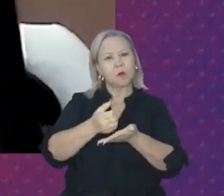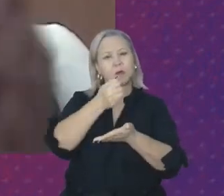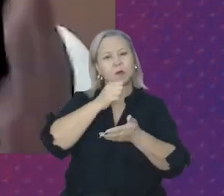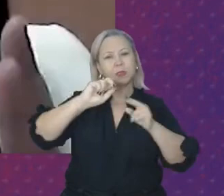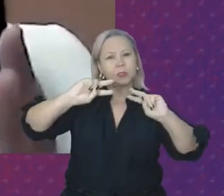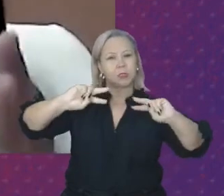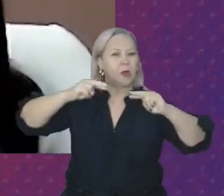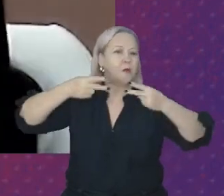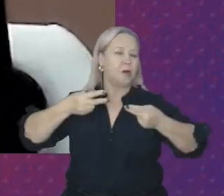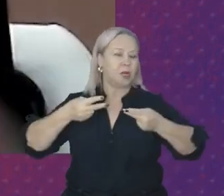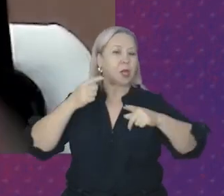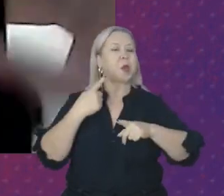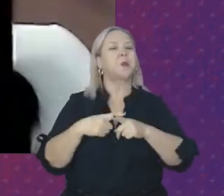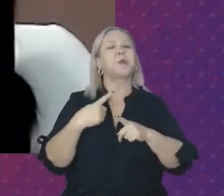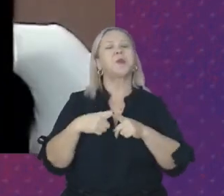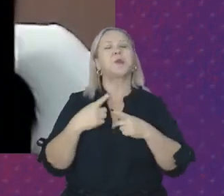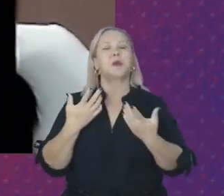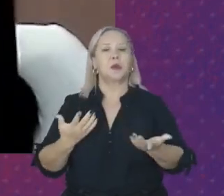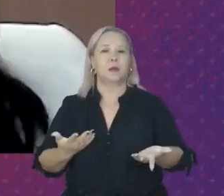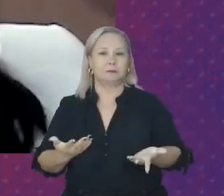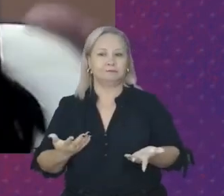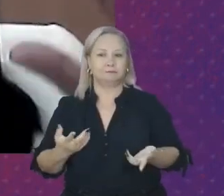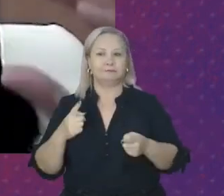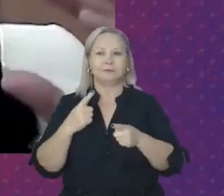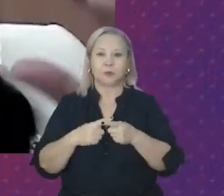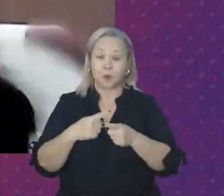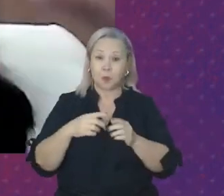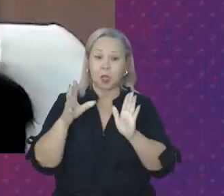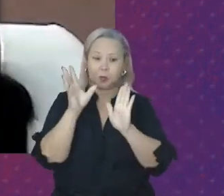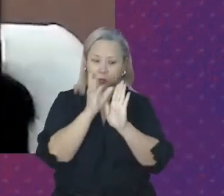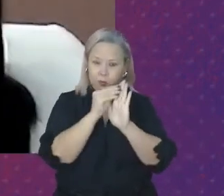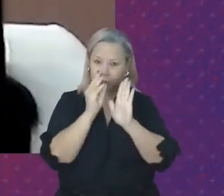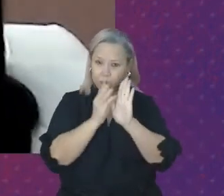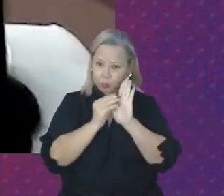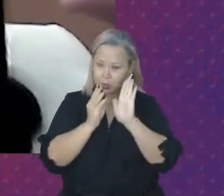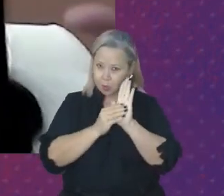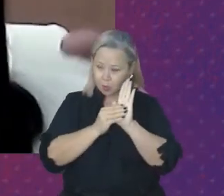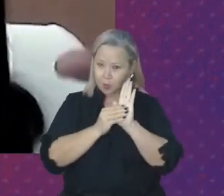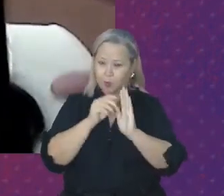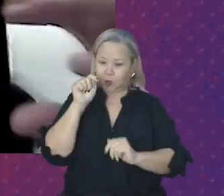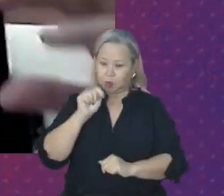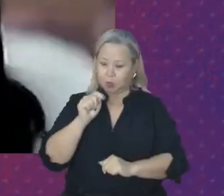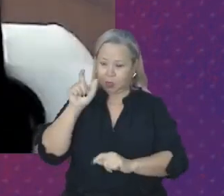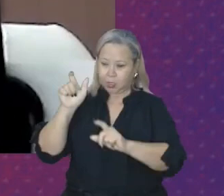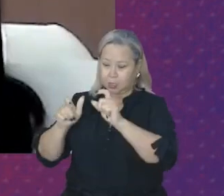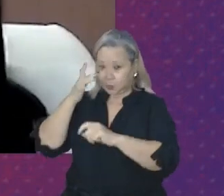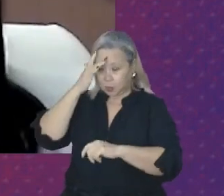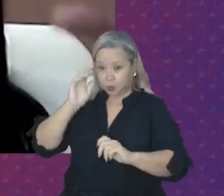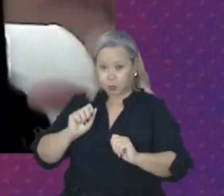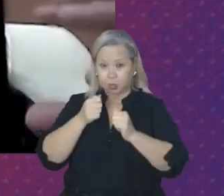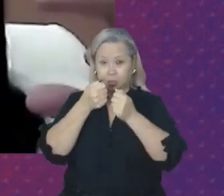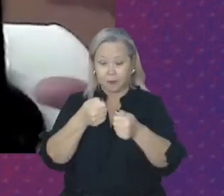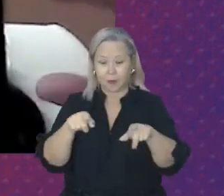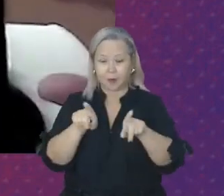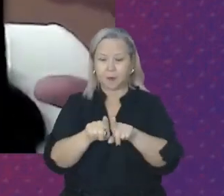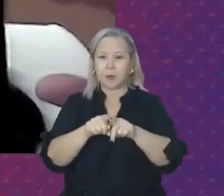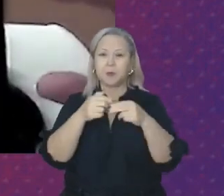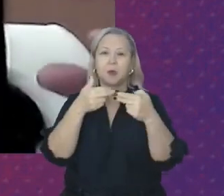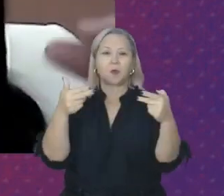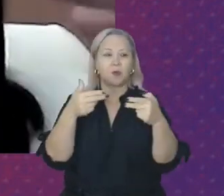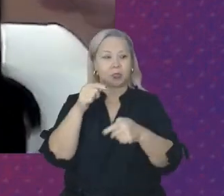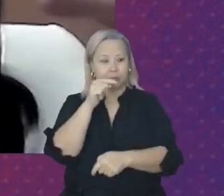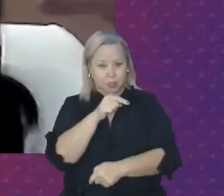link. Por quê? Porque os conteúdos aqui das pessoas que defendem a mesma coisa que